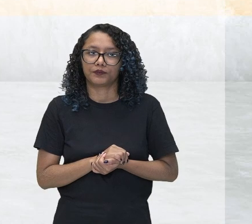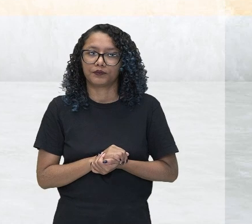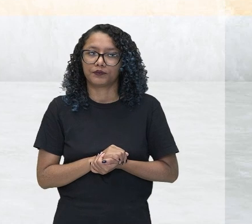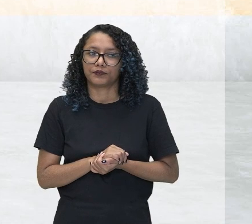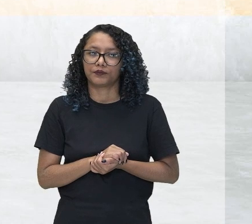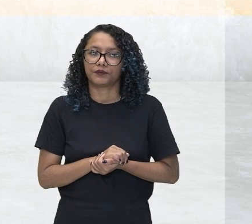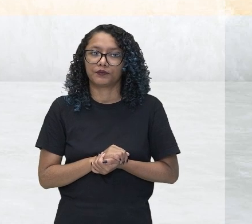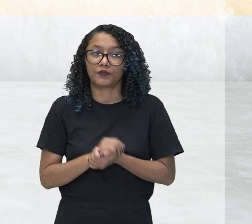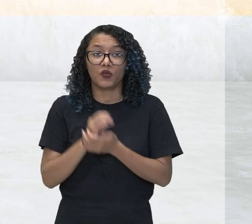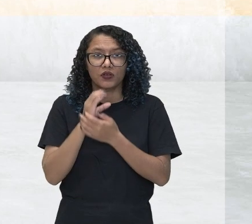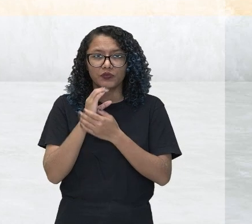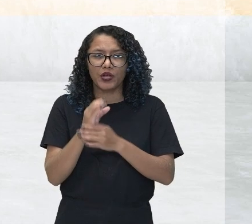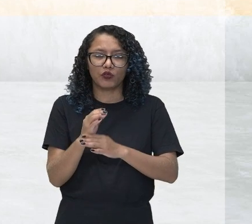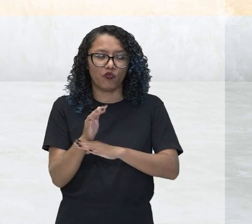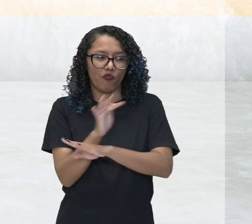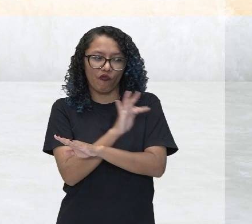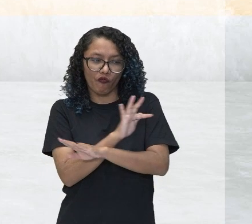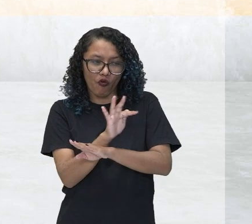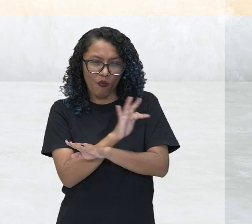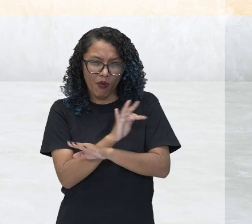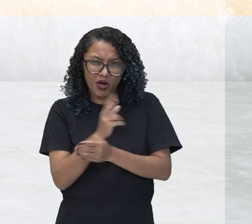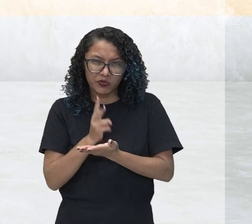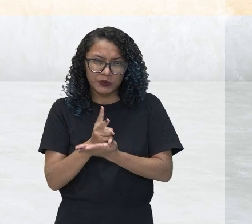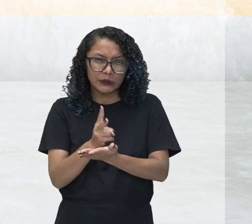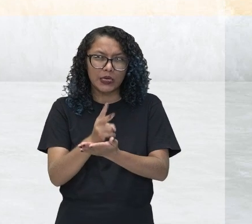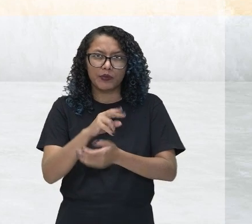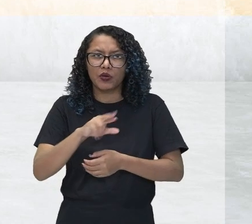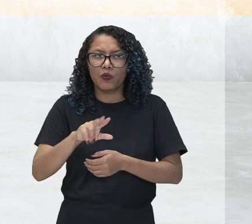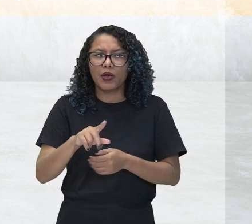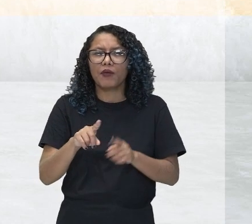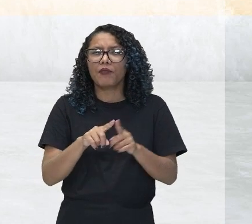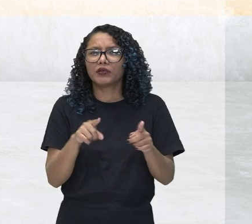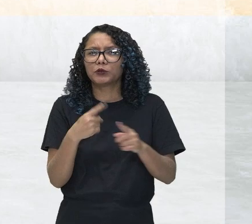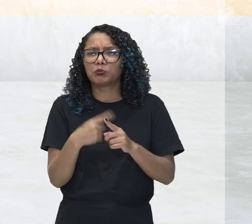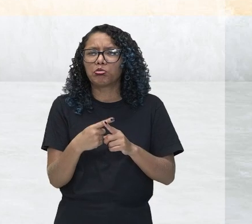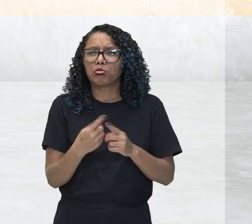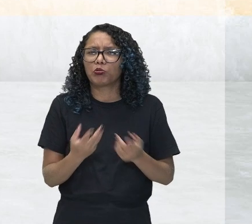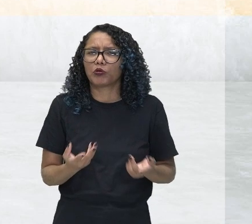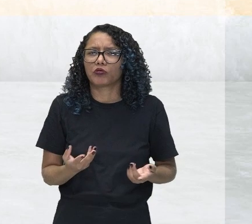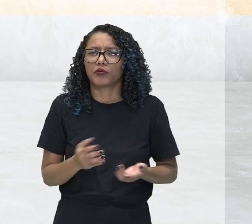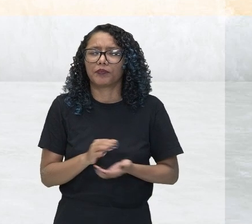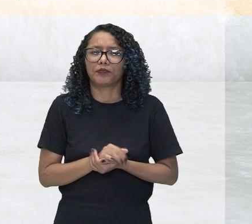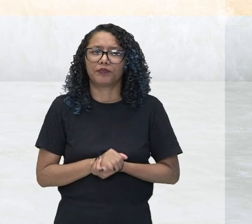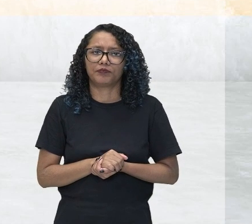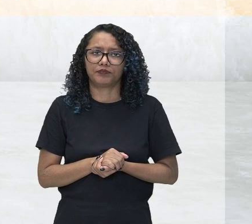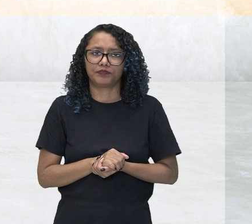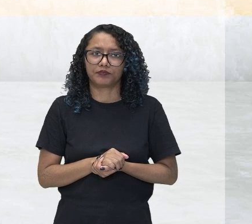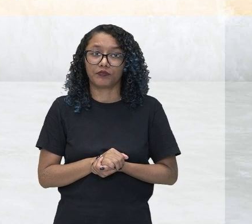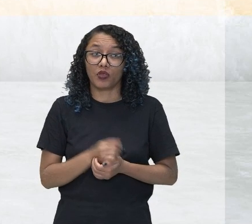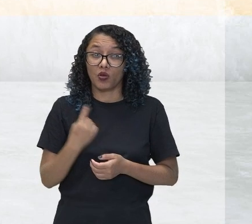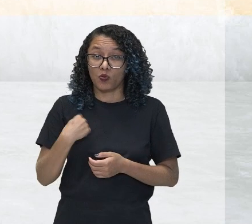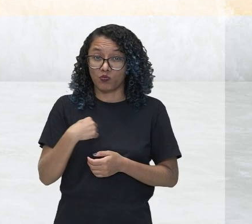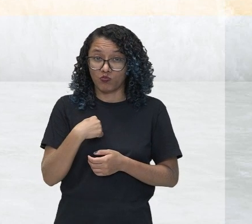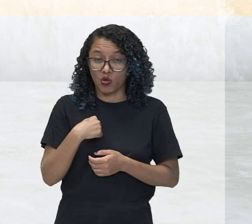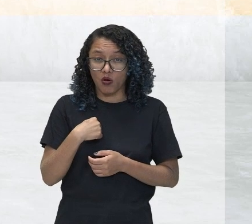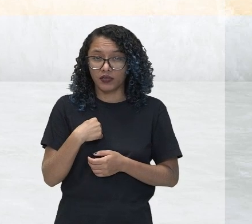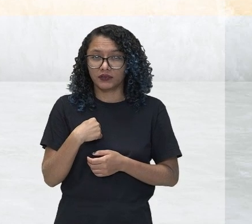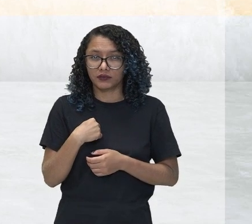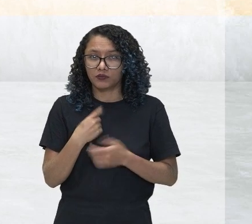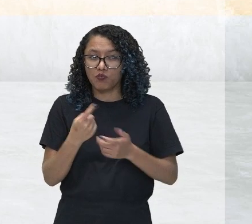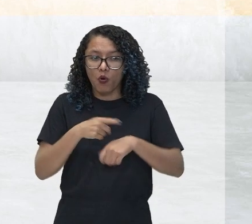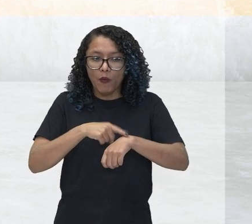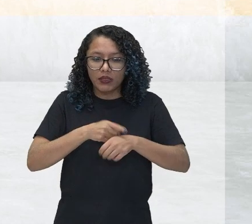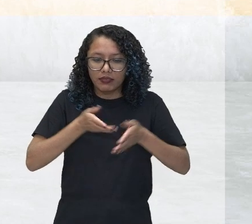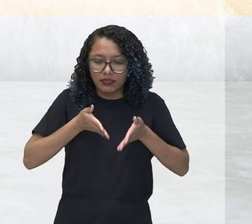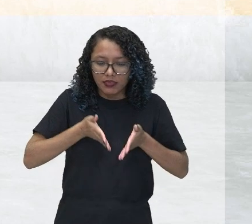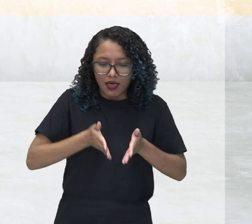sempre é formal. Por que não é formal? Porque nenhum de nós, quando nasce, vai crescendo,